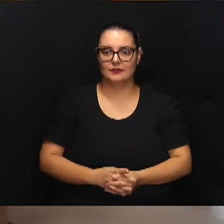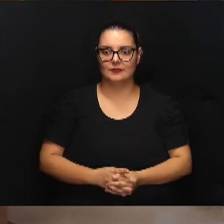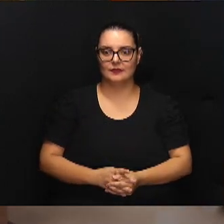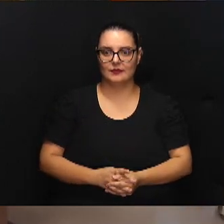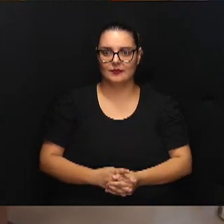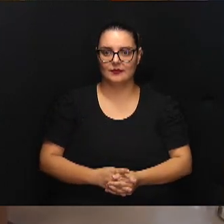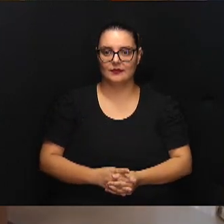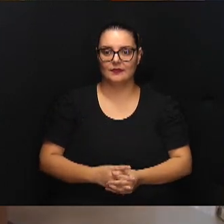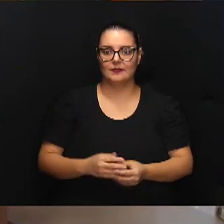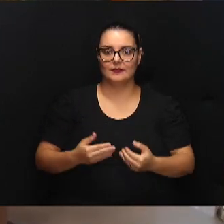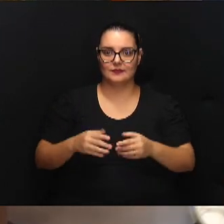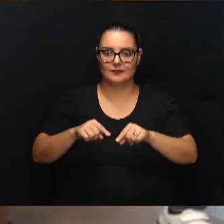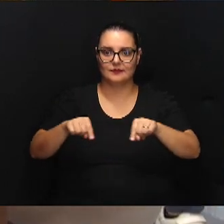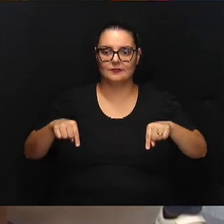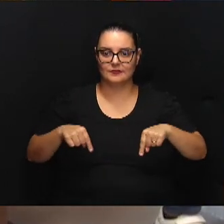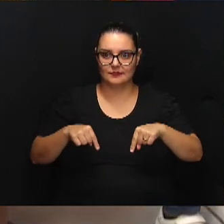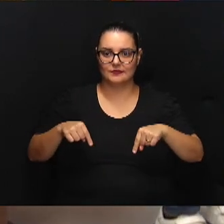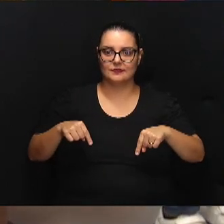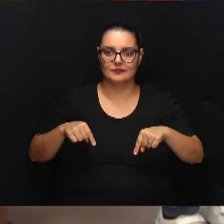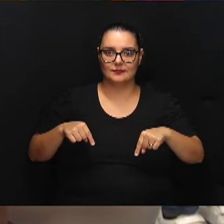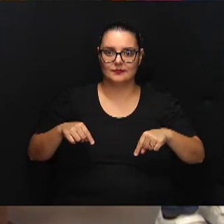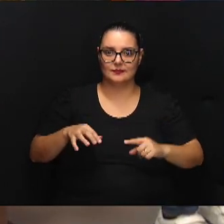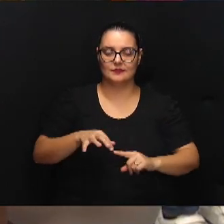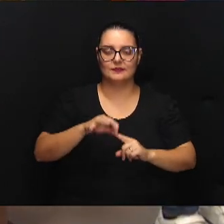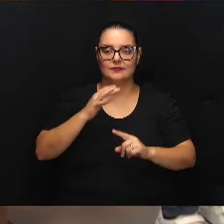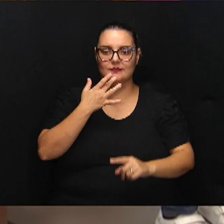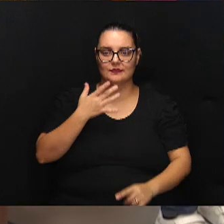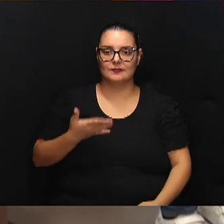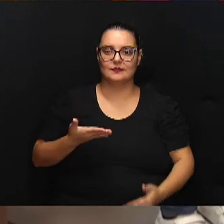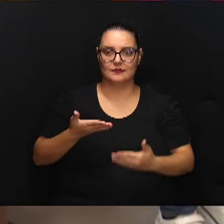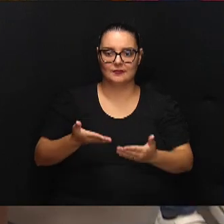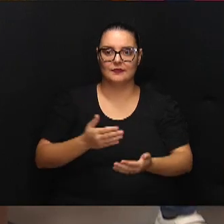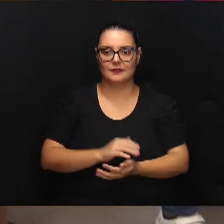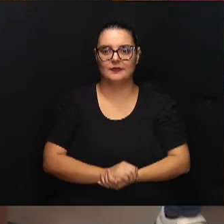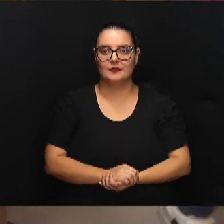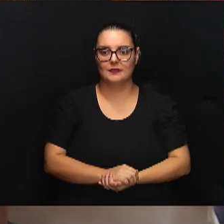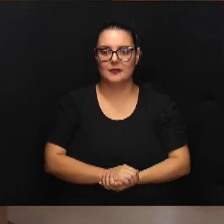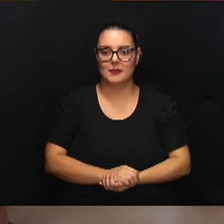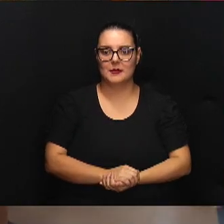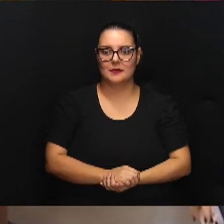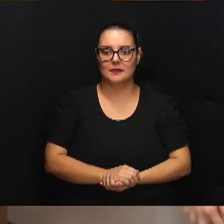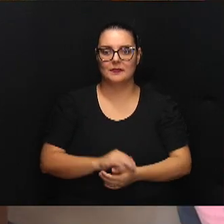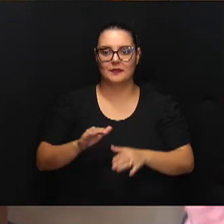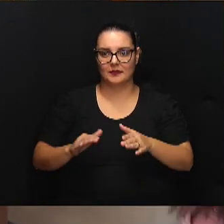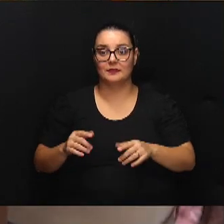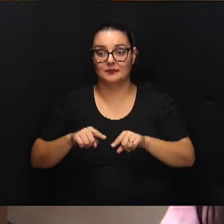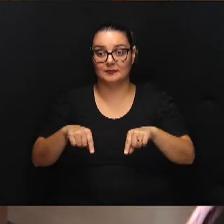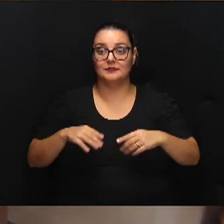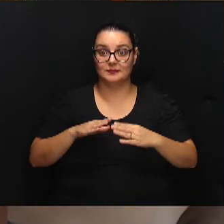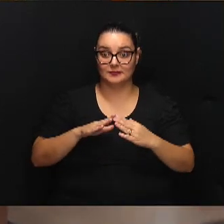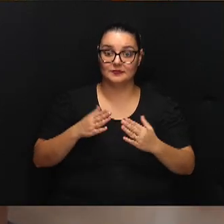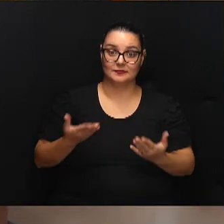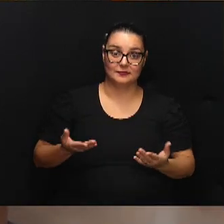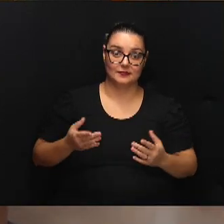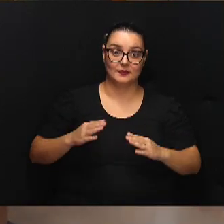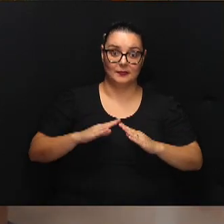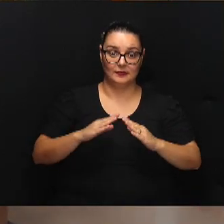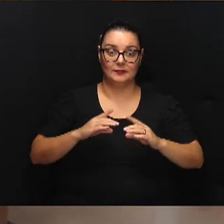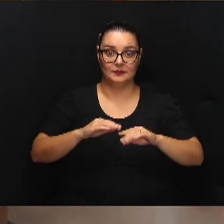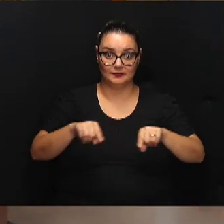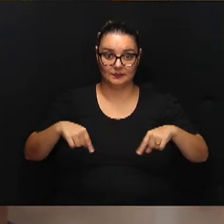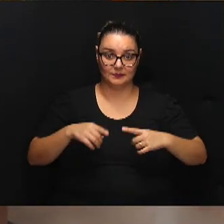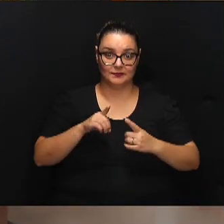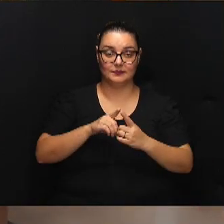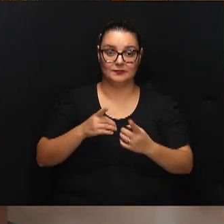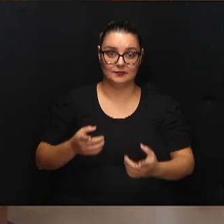no consultório para dar prioridade para estar aqui com vocês, mas às vezes o consultório é imprevisível. Mas, continuando,